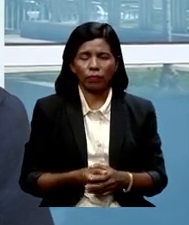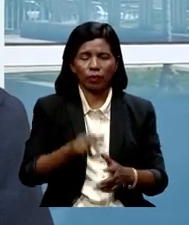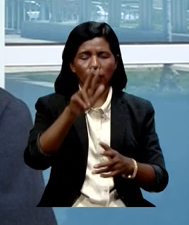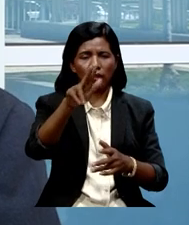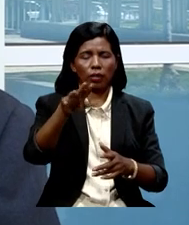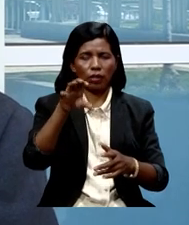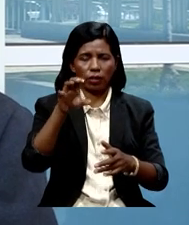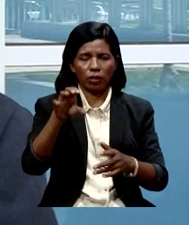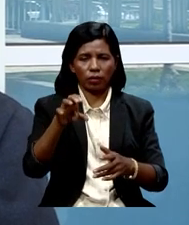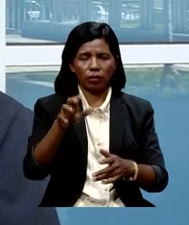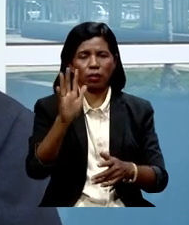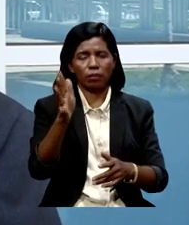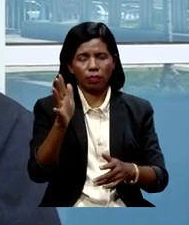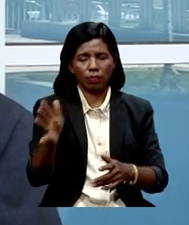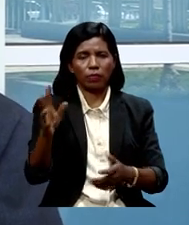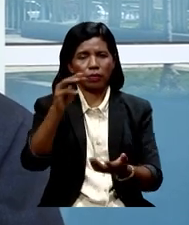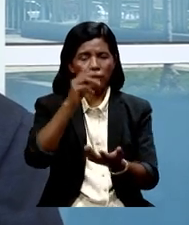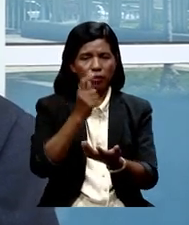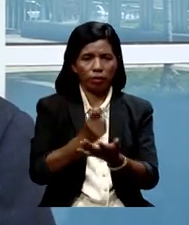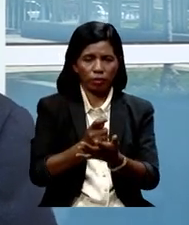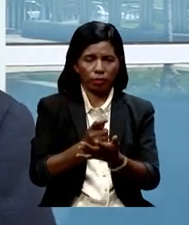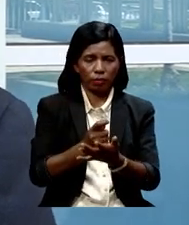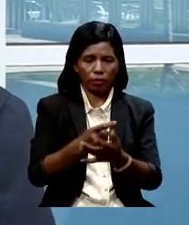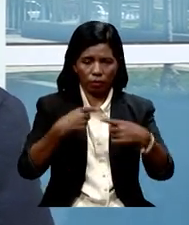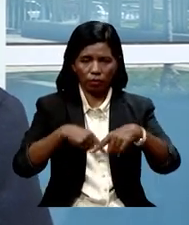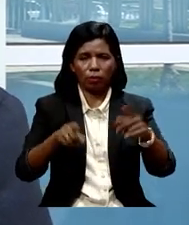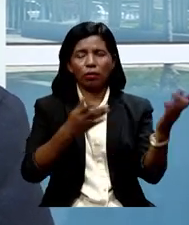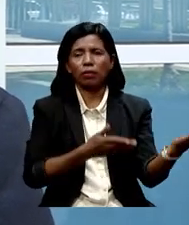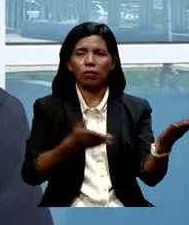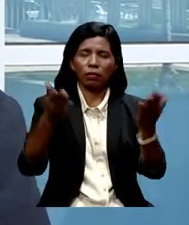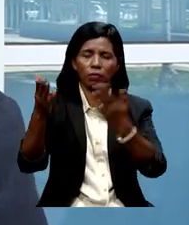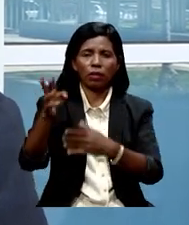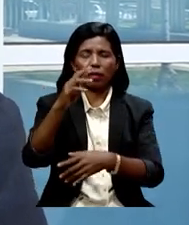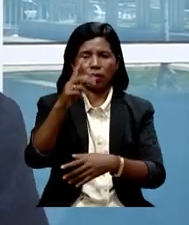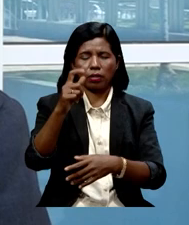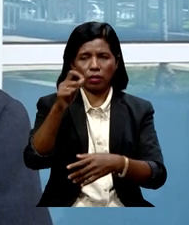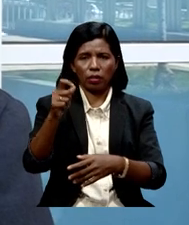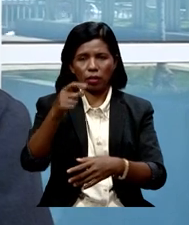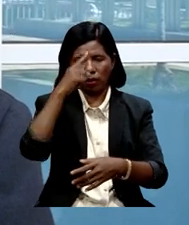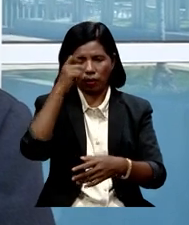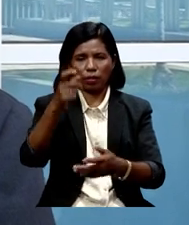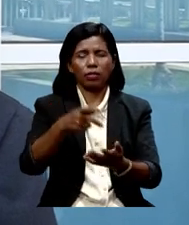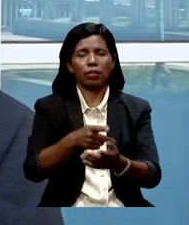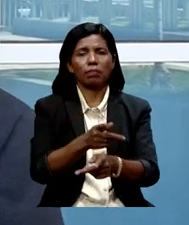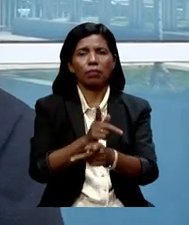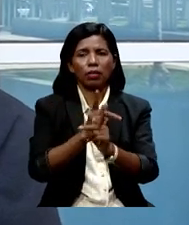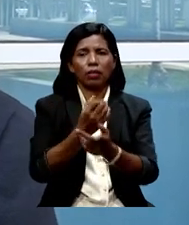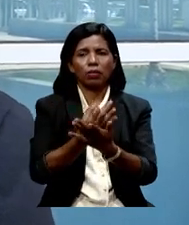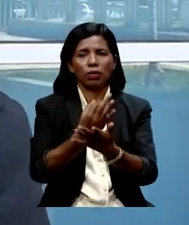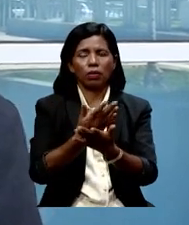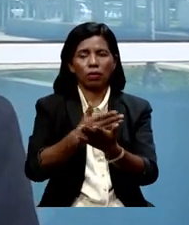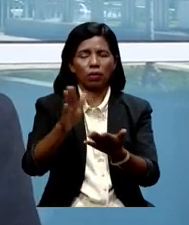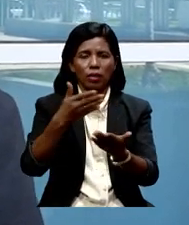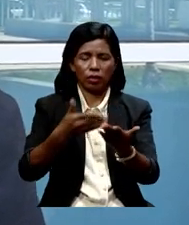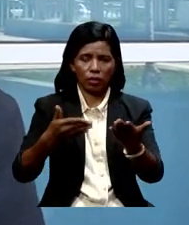350 tal mil atuba RTTL, também sem dívida, né, RTTL, halo atu só